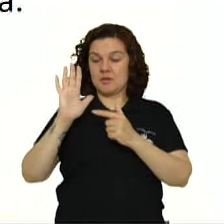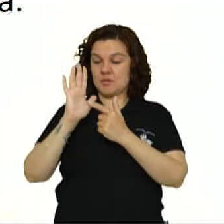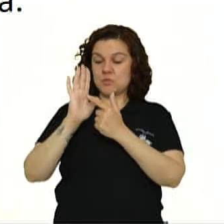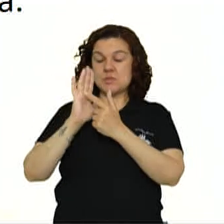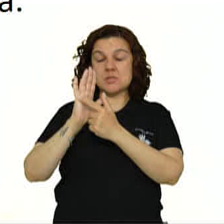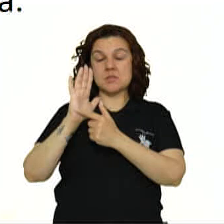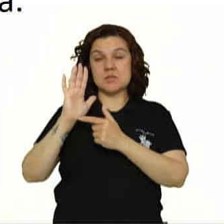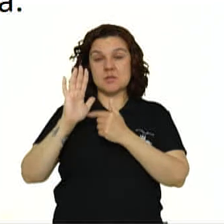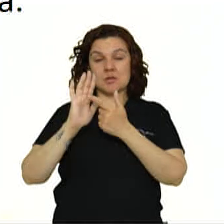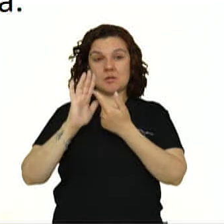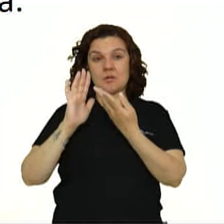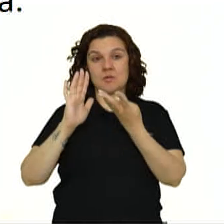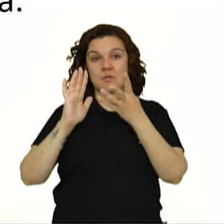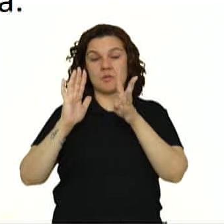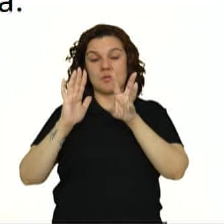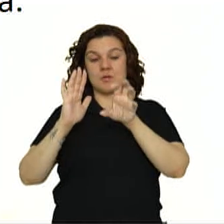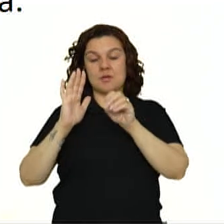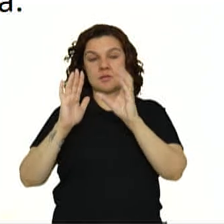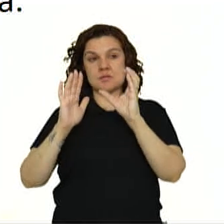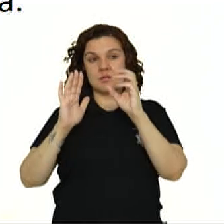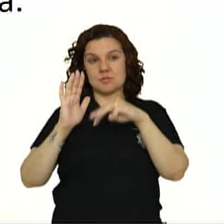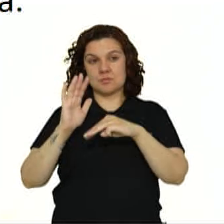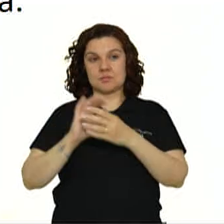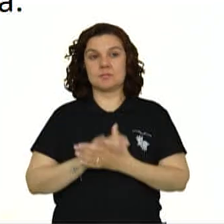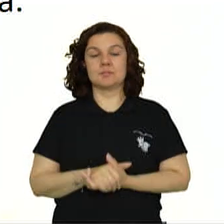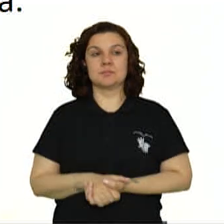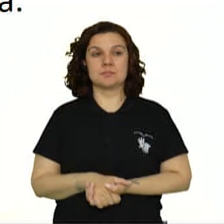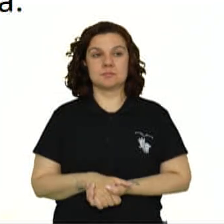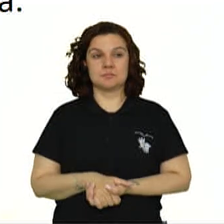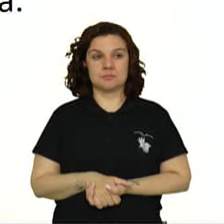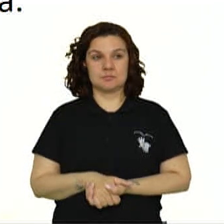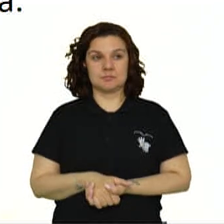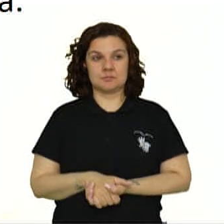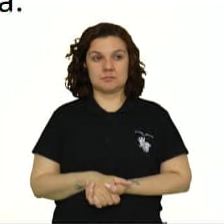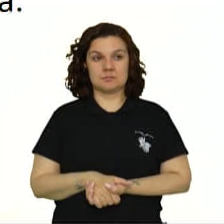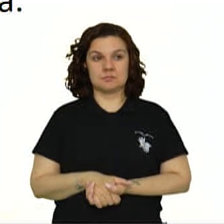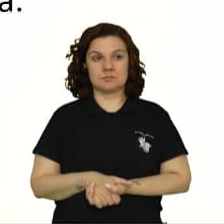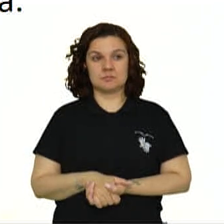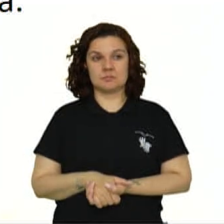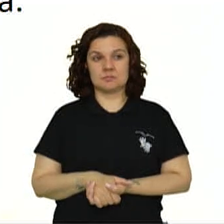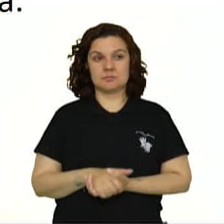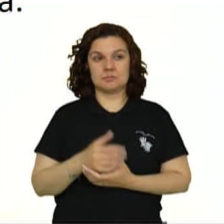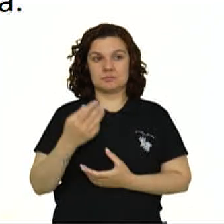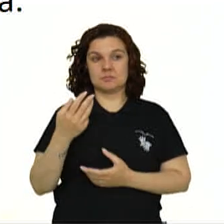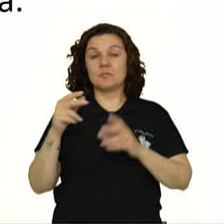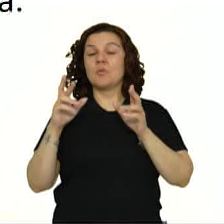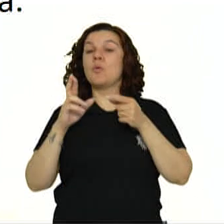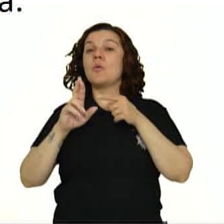de diâmetro igual a 40 centímetros. Se o diâmetro é 40, o raio é,